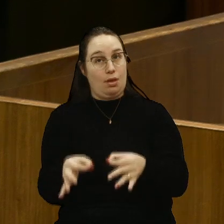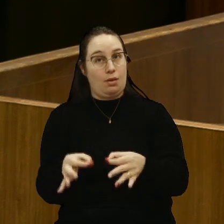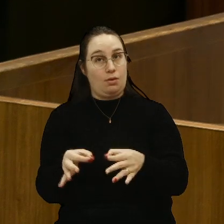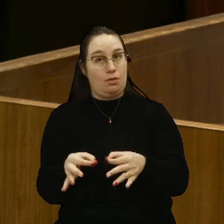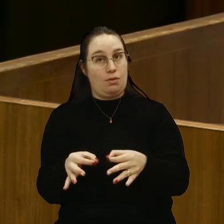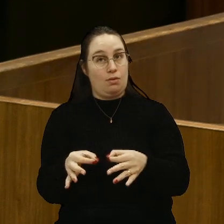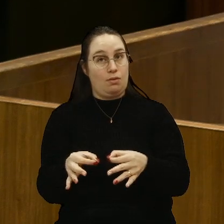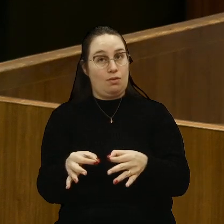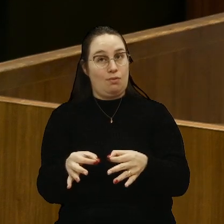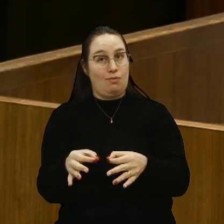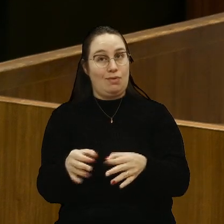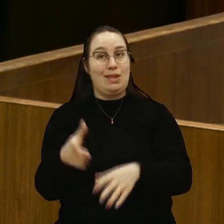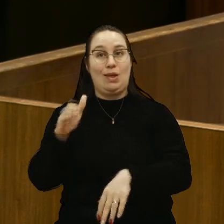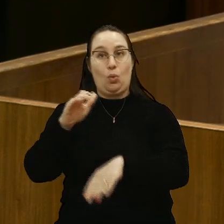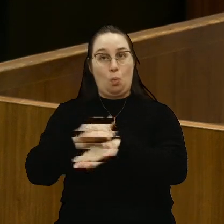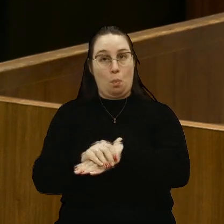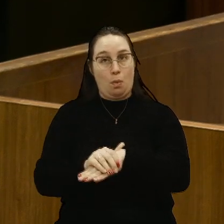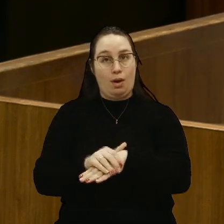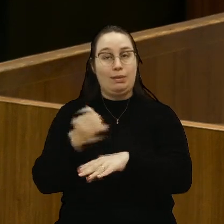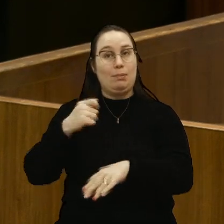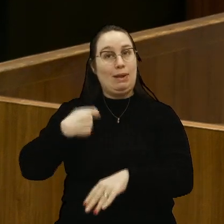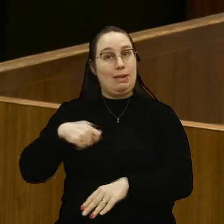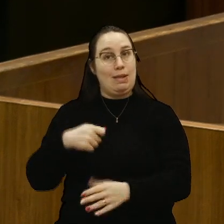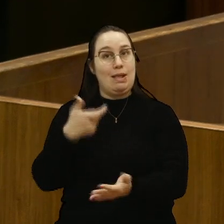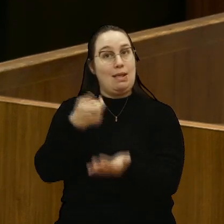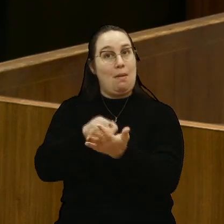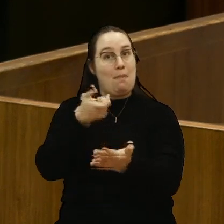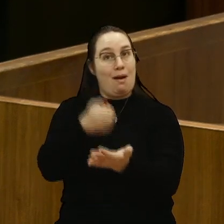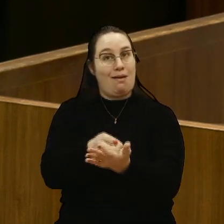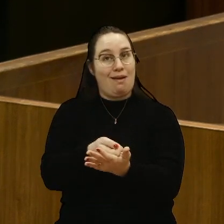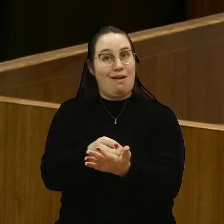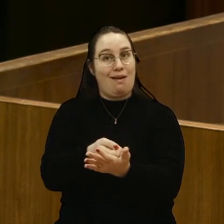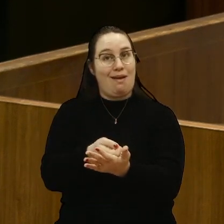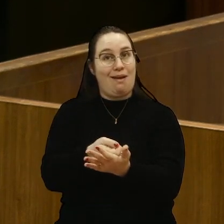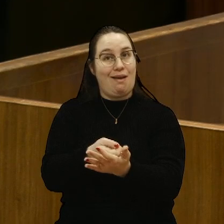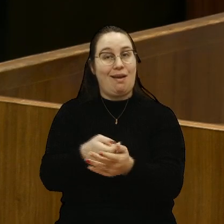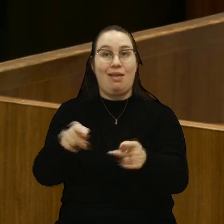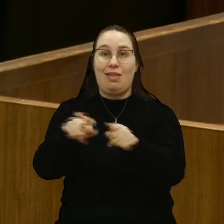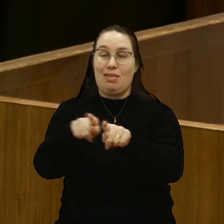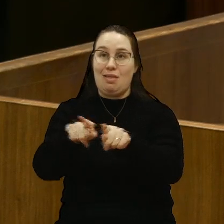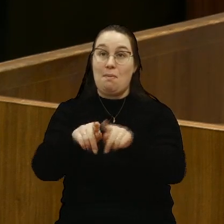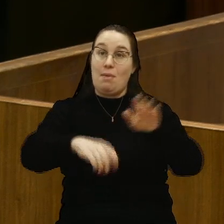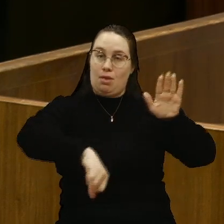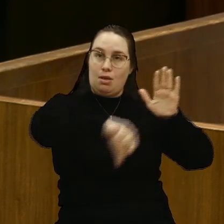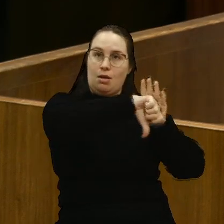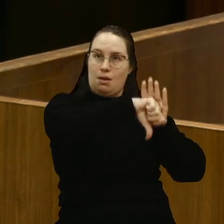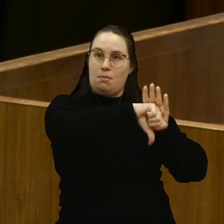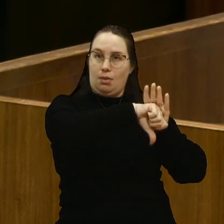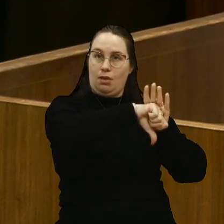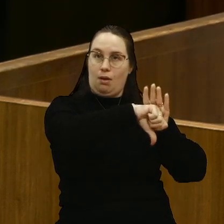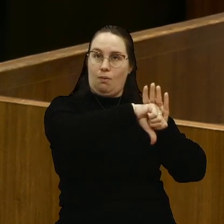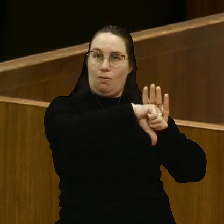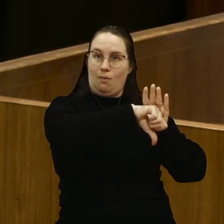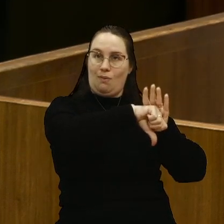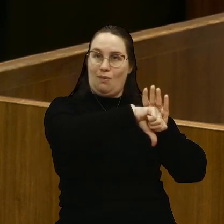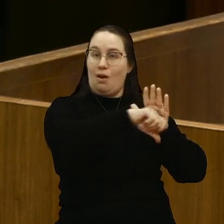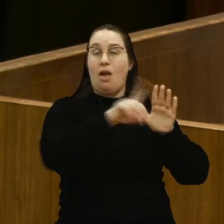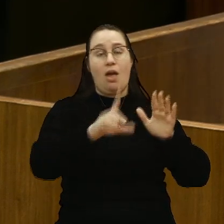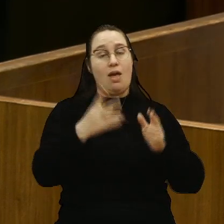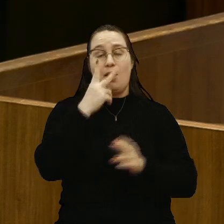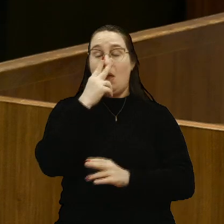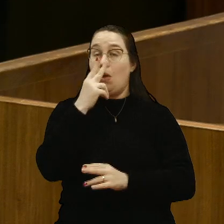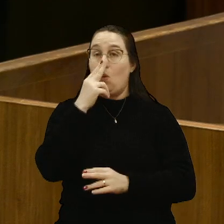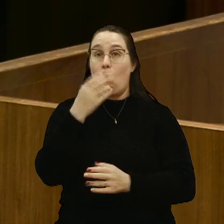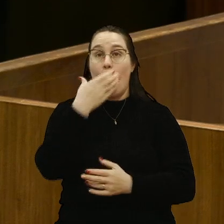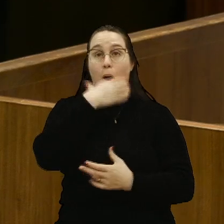Ele vai ter danos a pagar. Não só nessa instância, mas também criminal. É isso que a gente quer pelos animais e